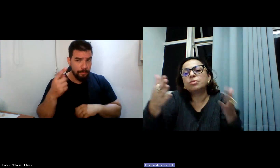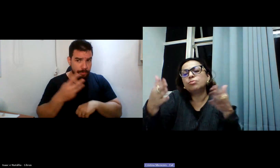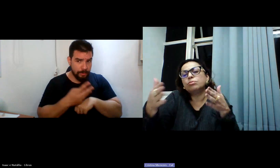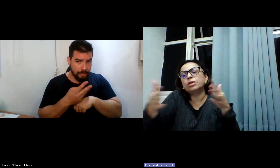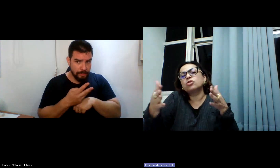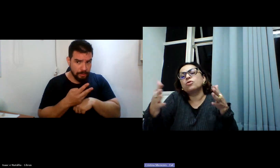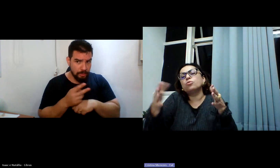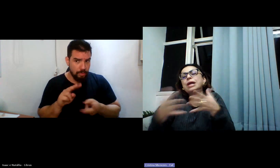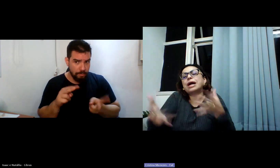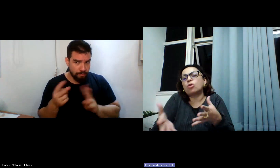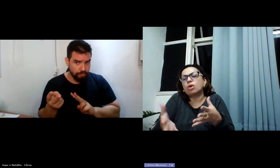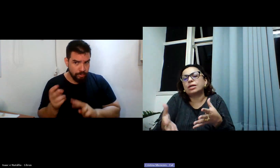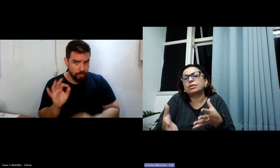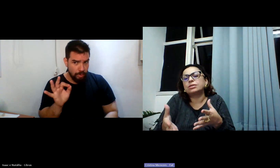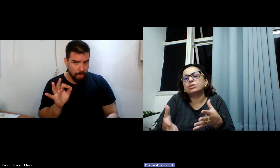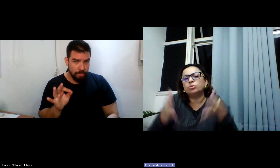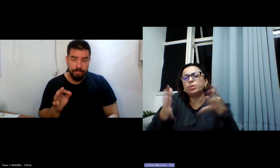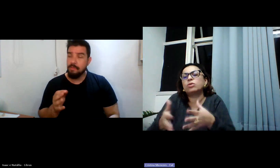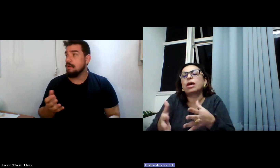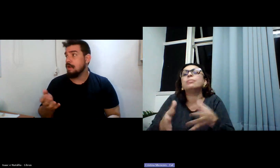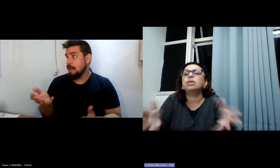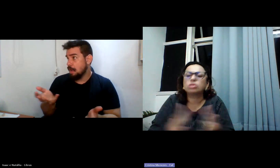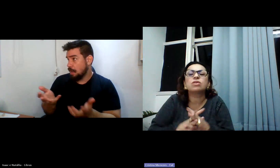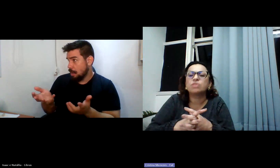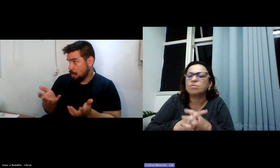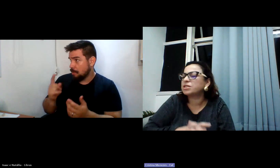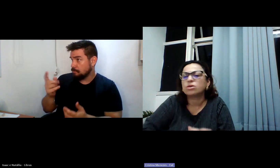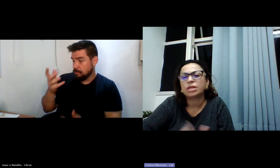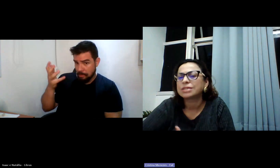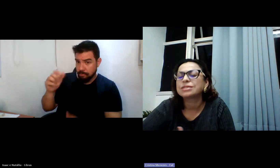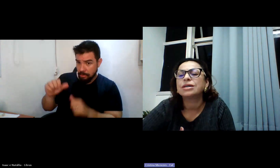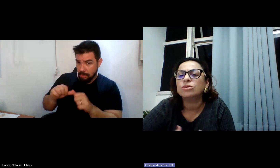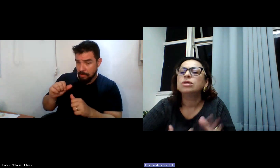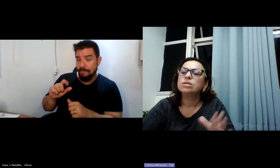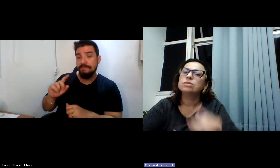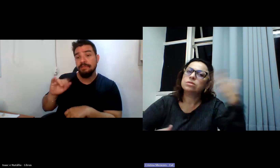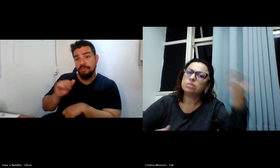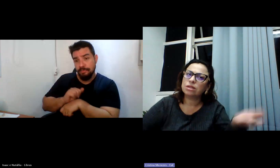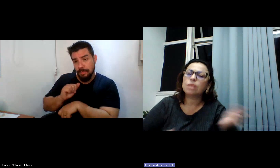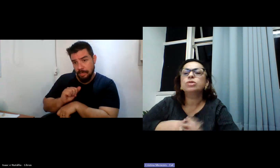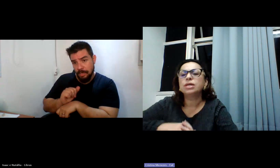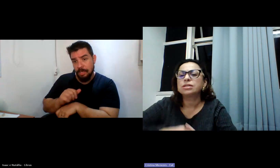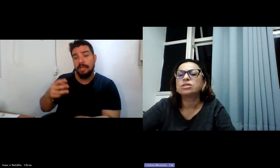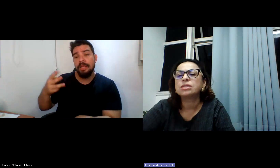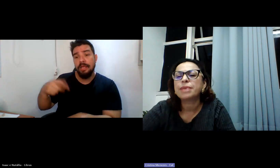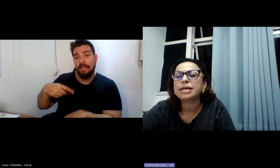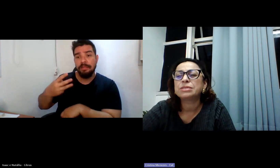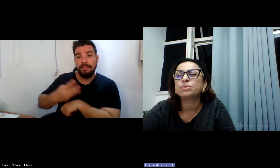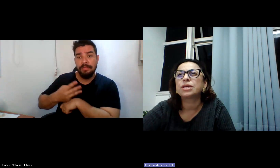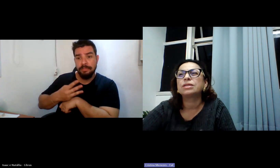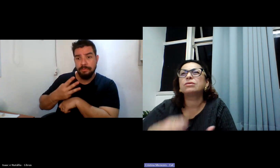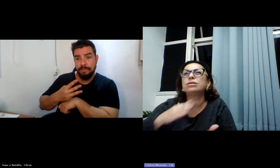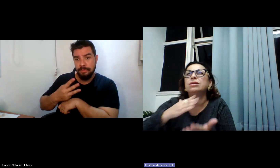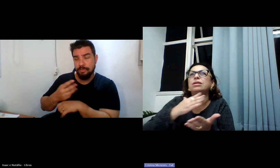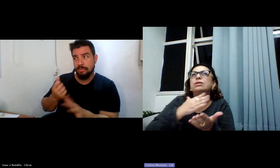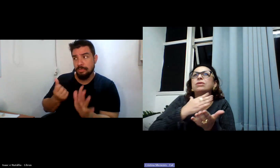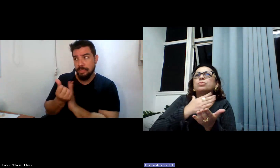se você resolveu mudar agora, no meio do caminho, nós só vamos fazer alteração na mudança de semestre,